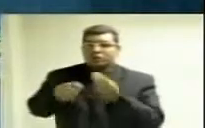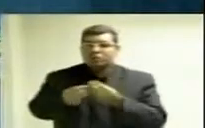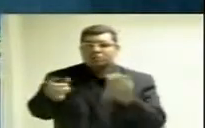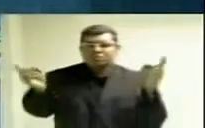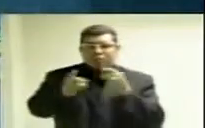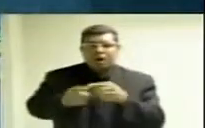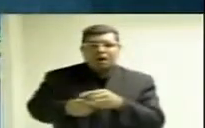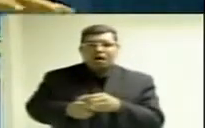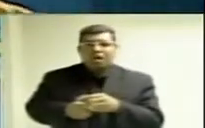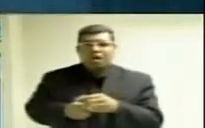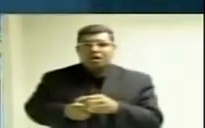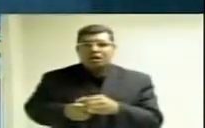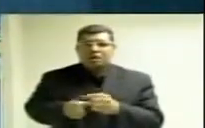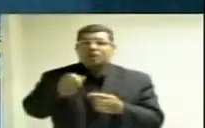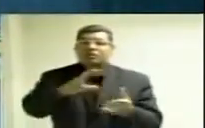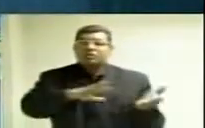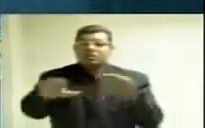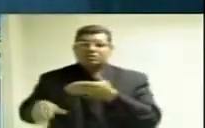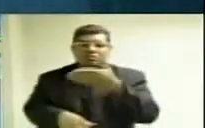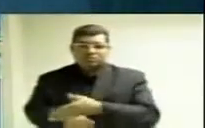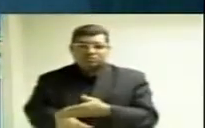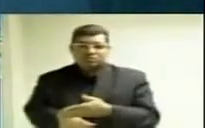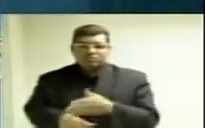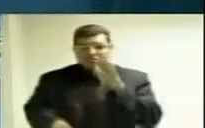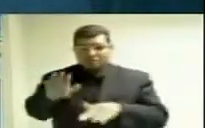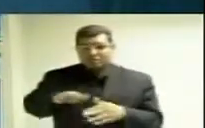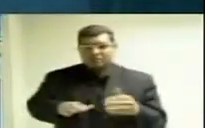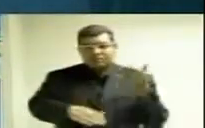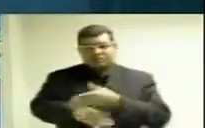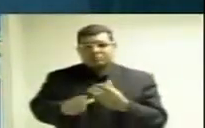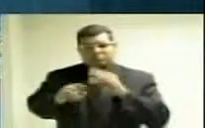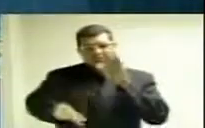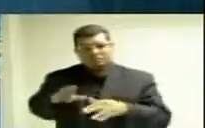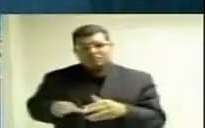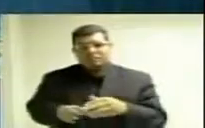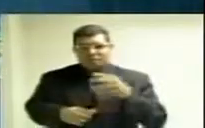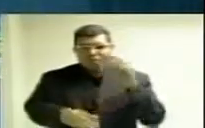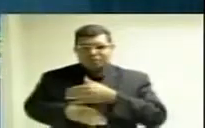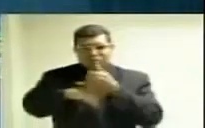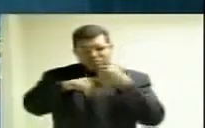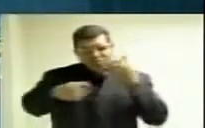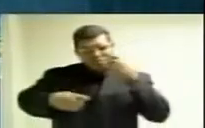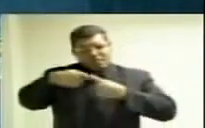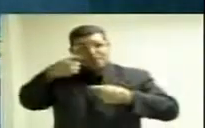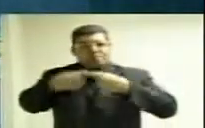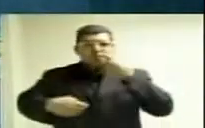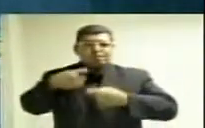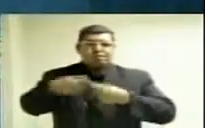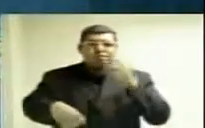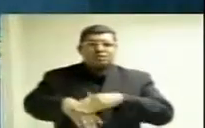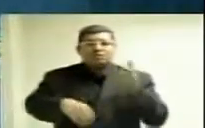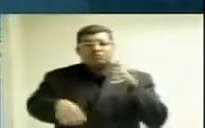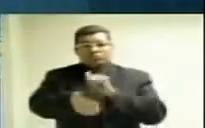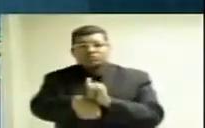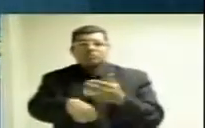de um pequeno furto, e quando sai de lá, está dependente químico, muitas vezes está abusado sexualmente, e sai muito